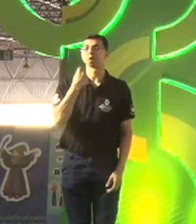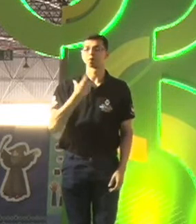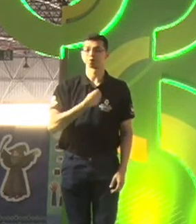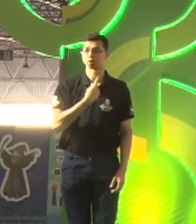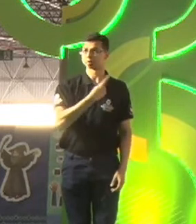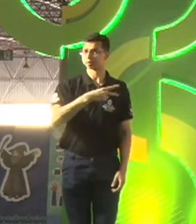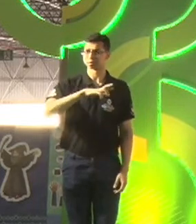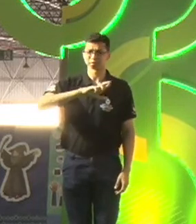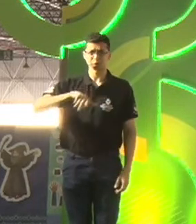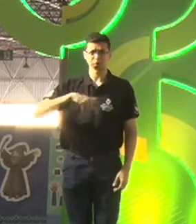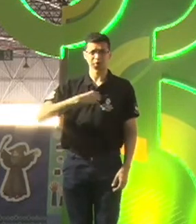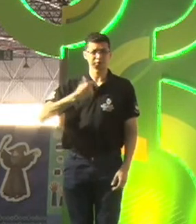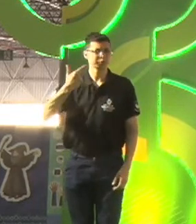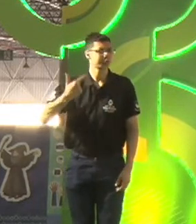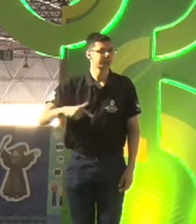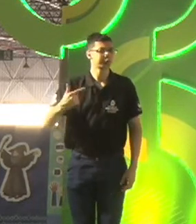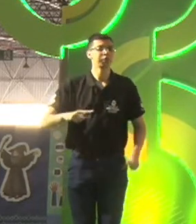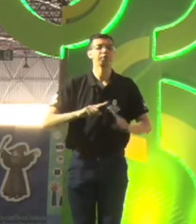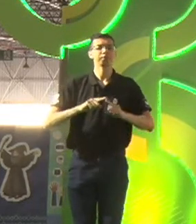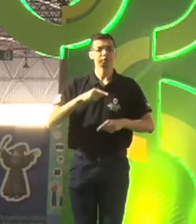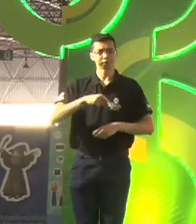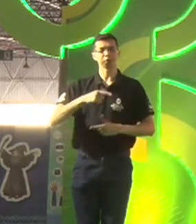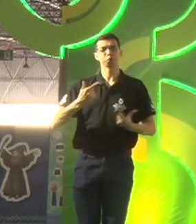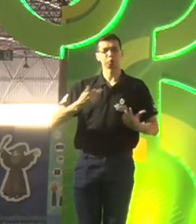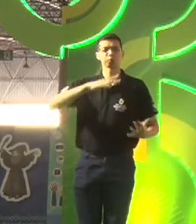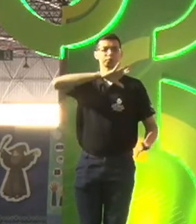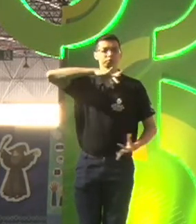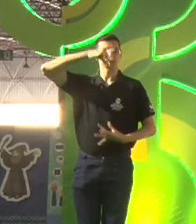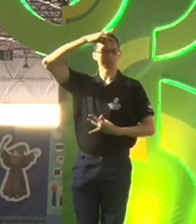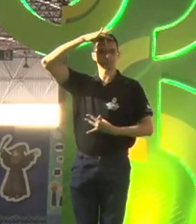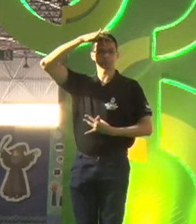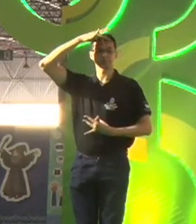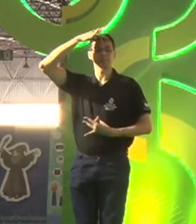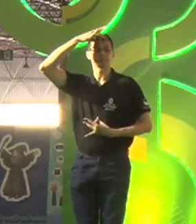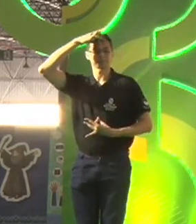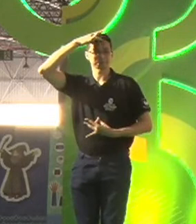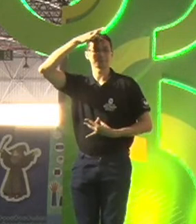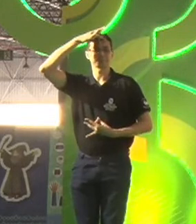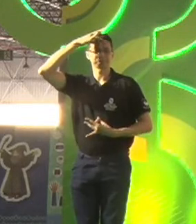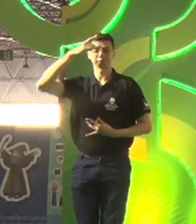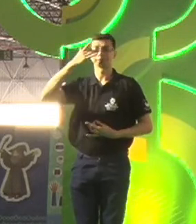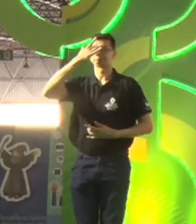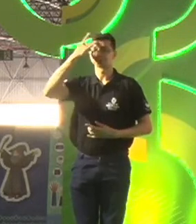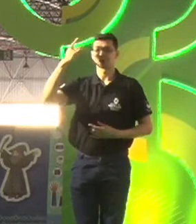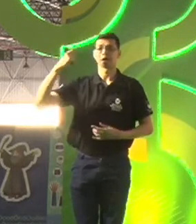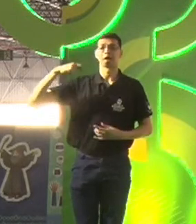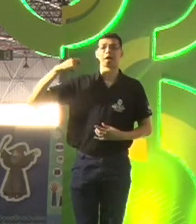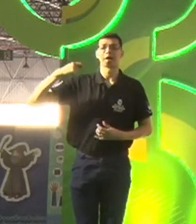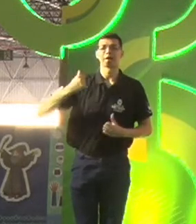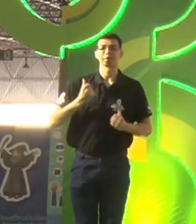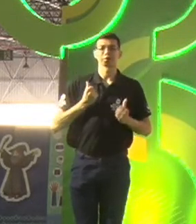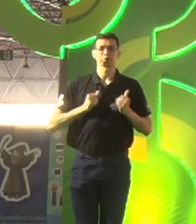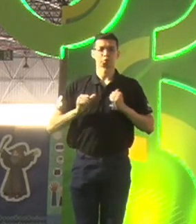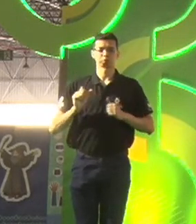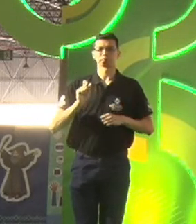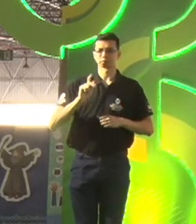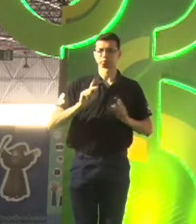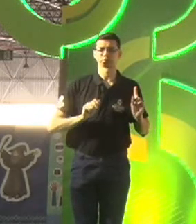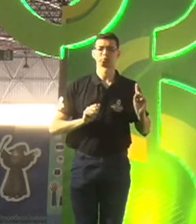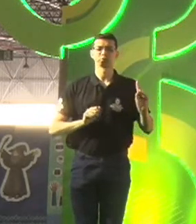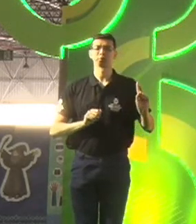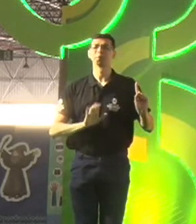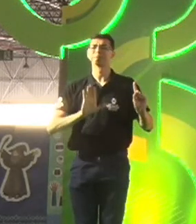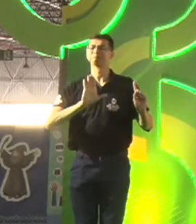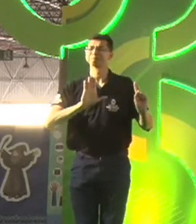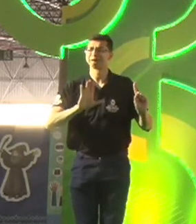que nem filho tem mas ele tá ali interpretando aquilo o que é relevante neste ponto é como que eu me sinto isso